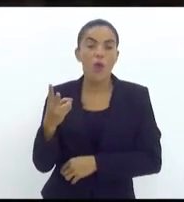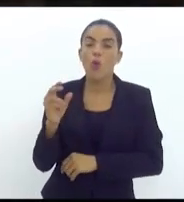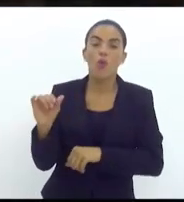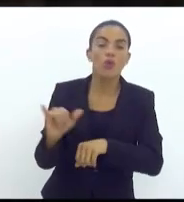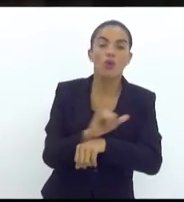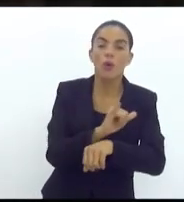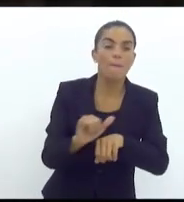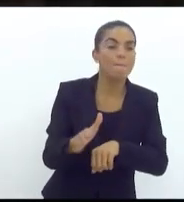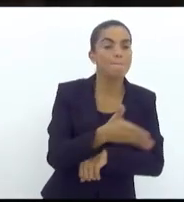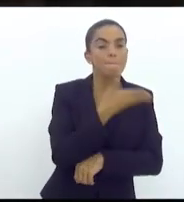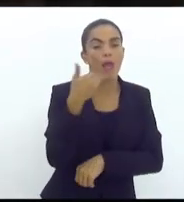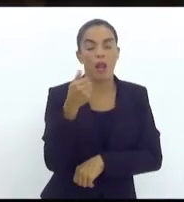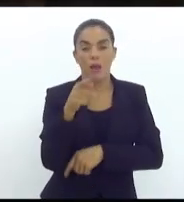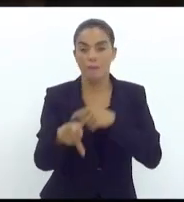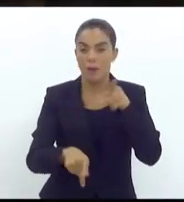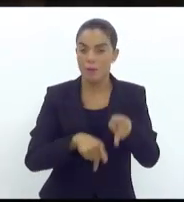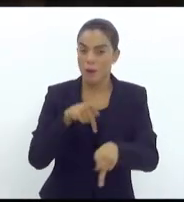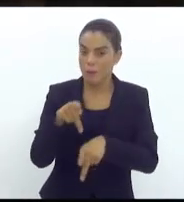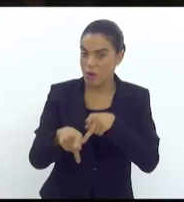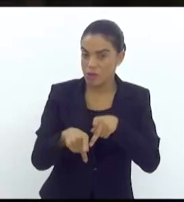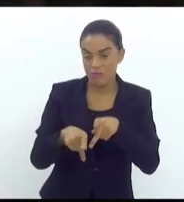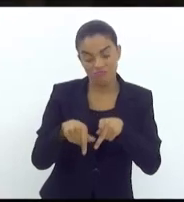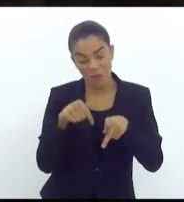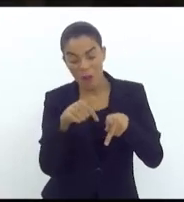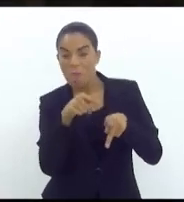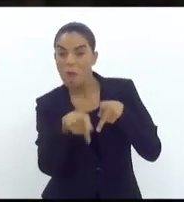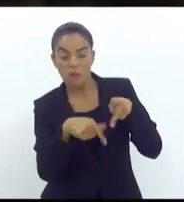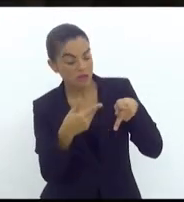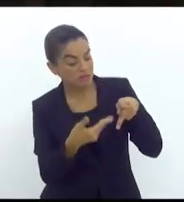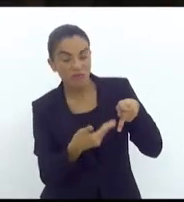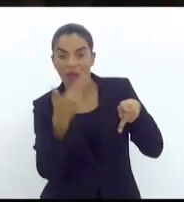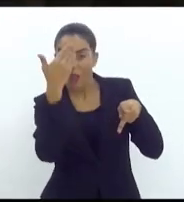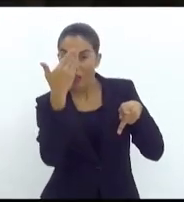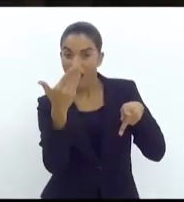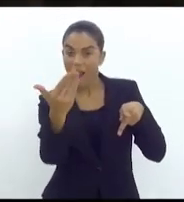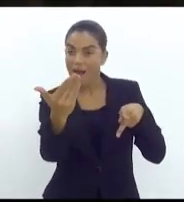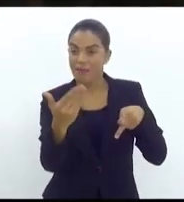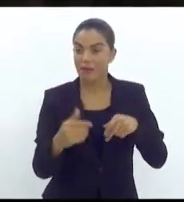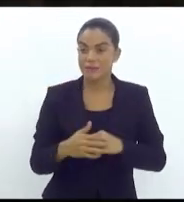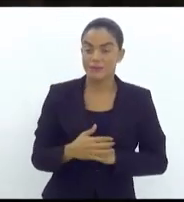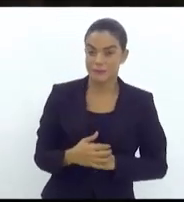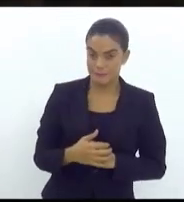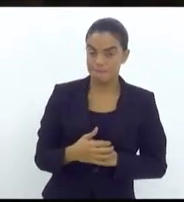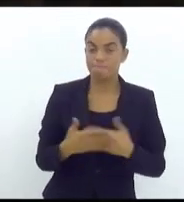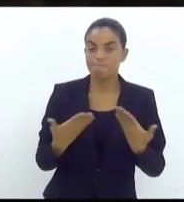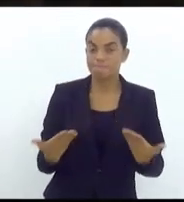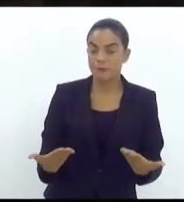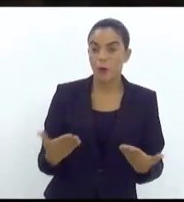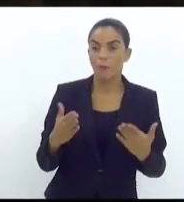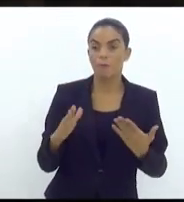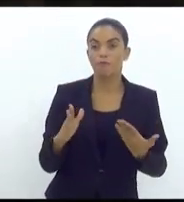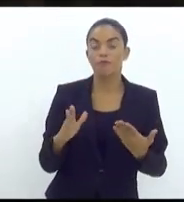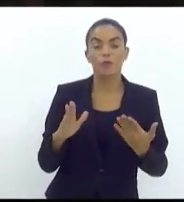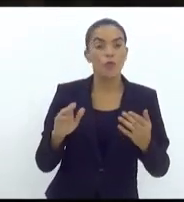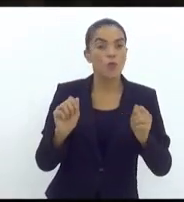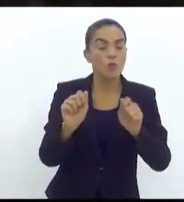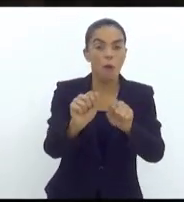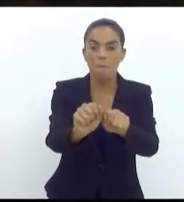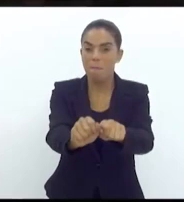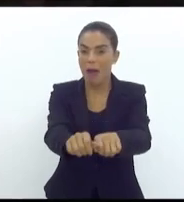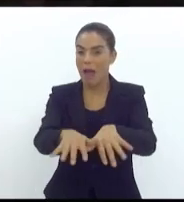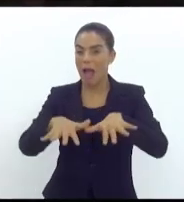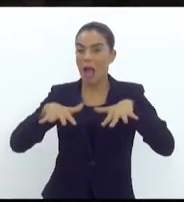população a população agradece e o evento senhor presidente foi muito